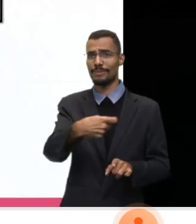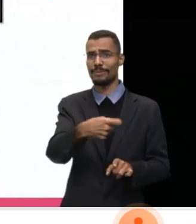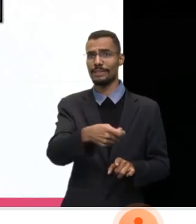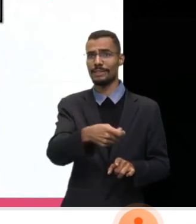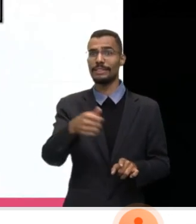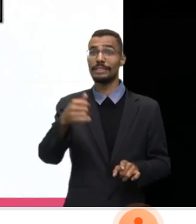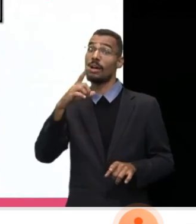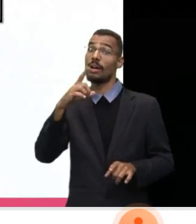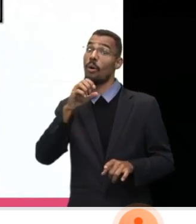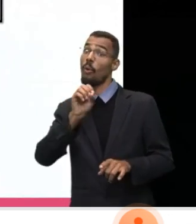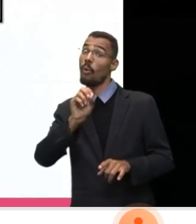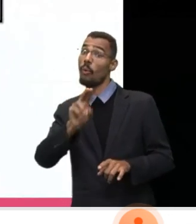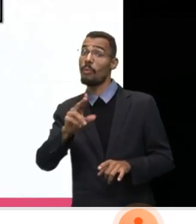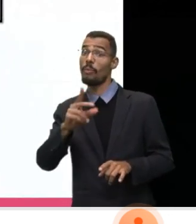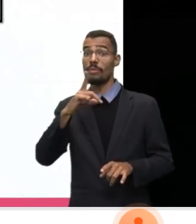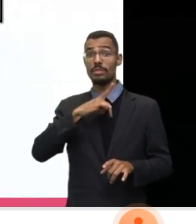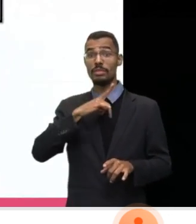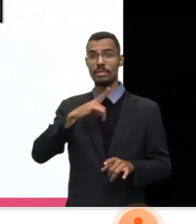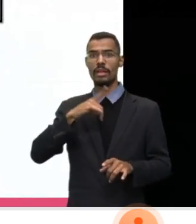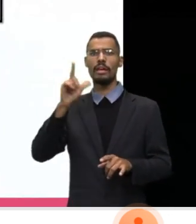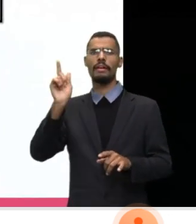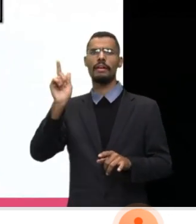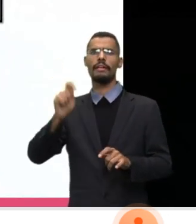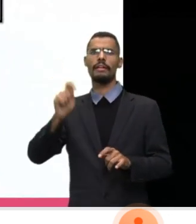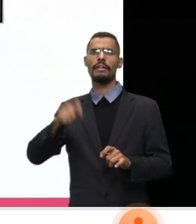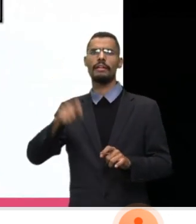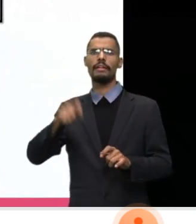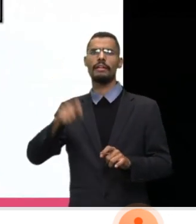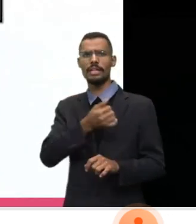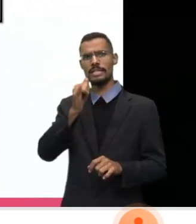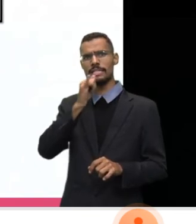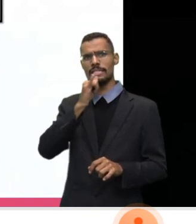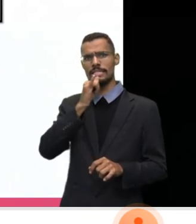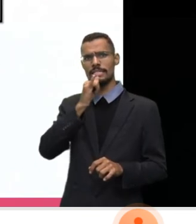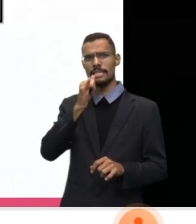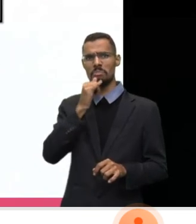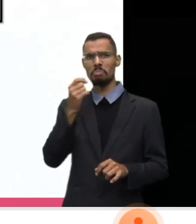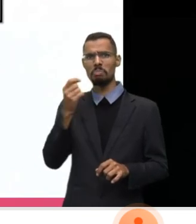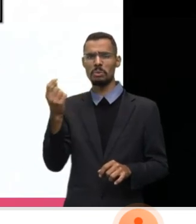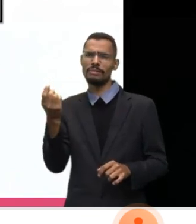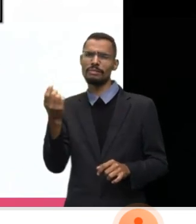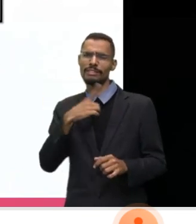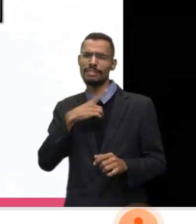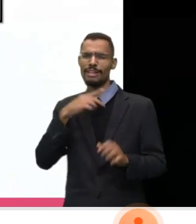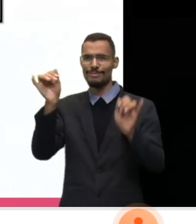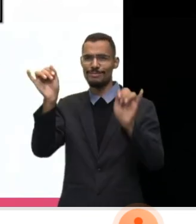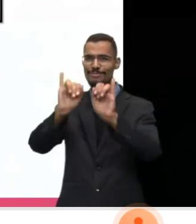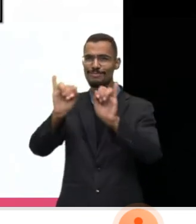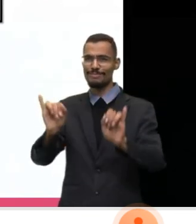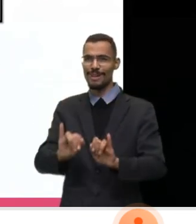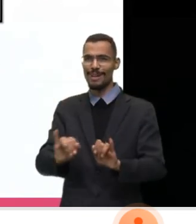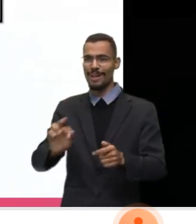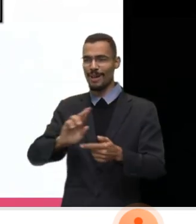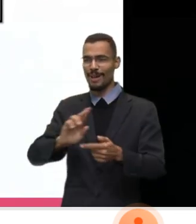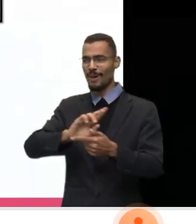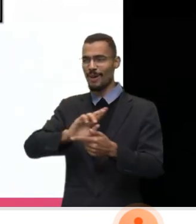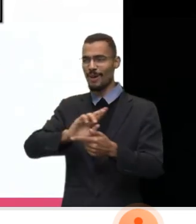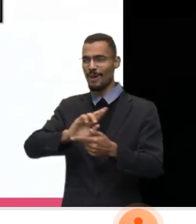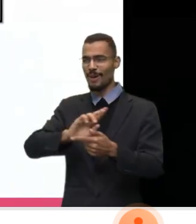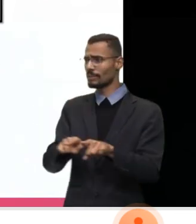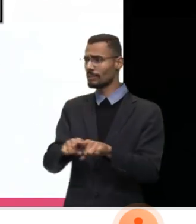ou também pelo acréscimo do numeral. Então, aqui eu trouxe para você algumas figuras para a gente fazer